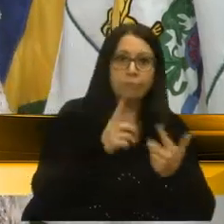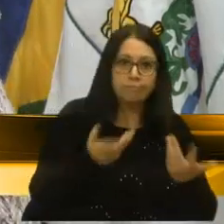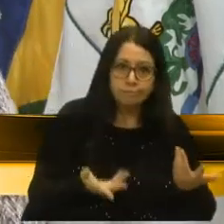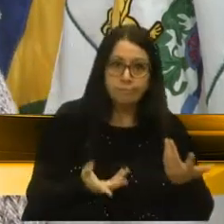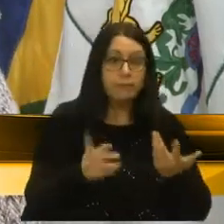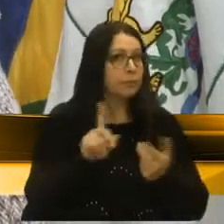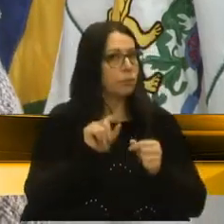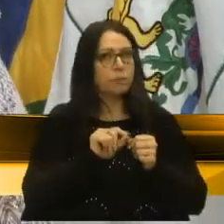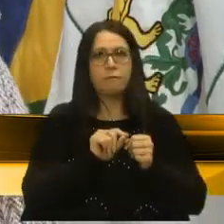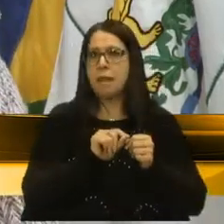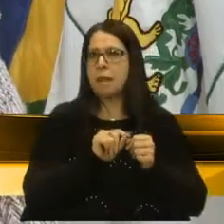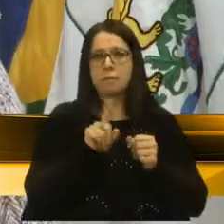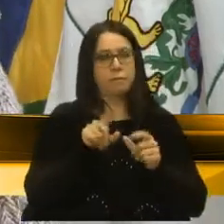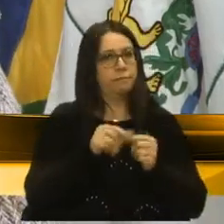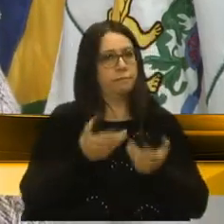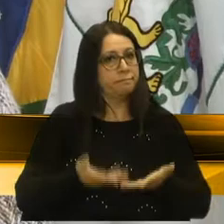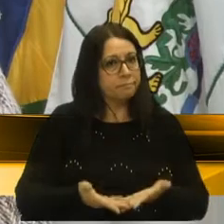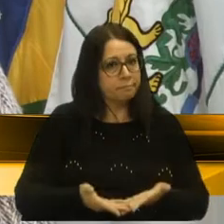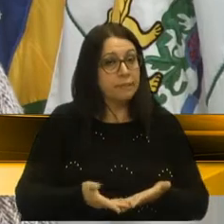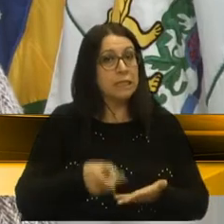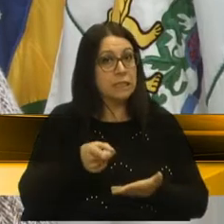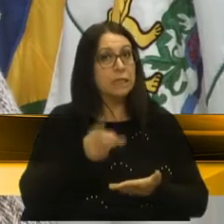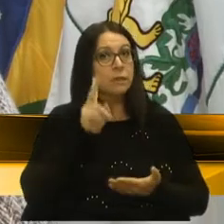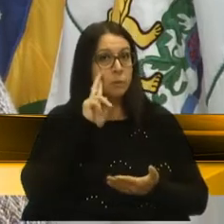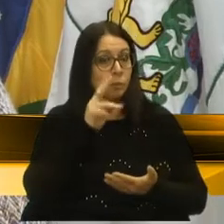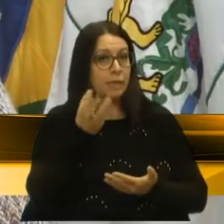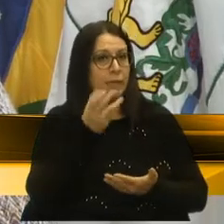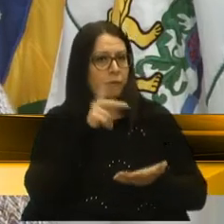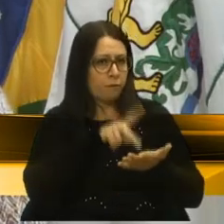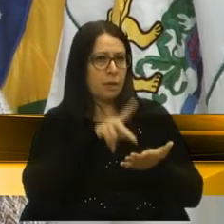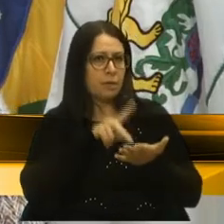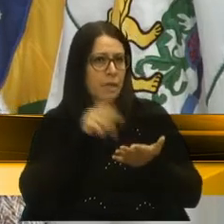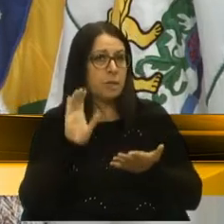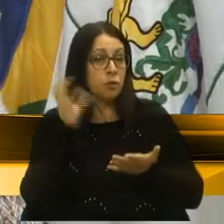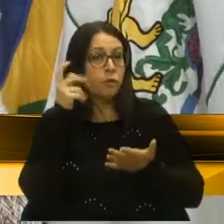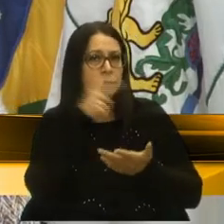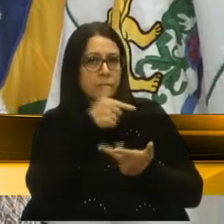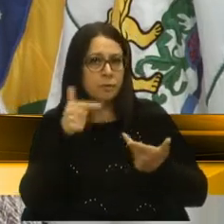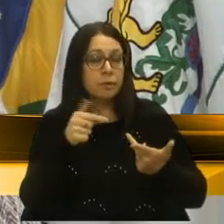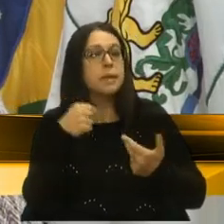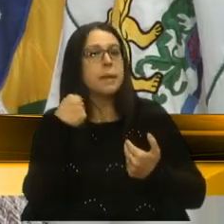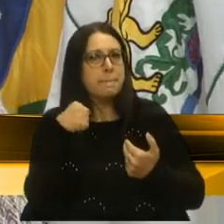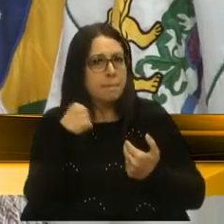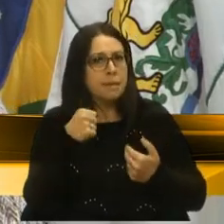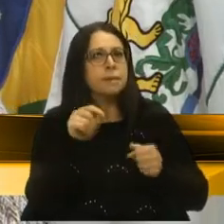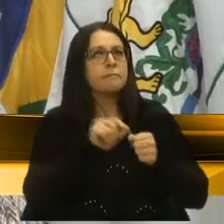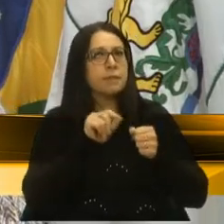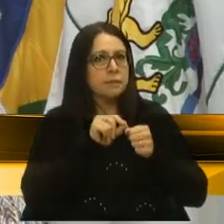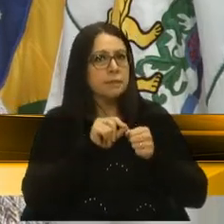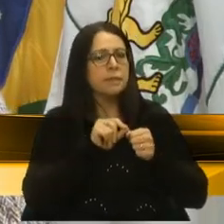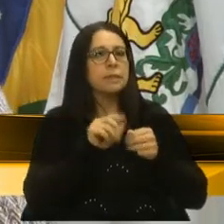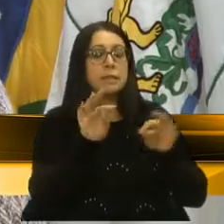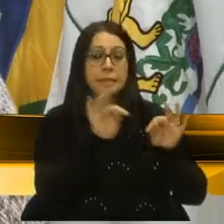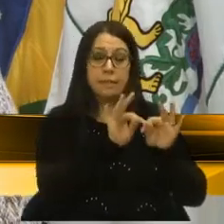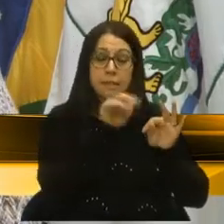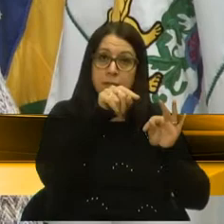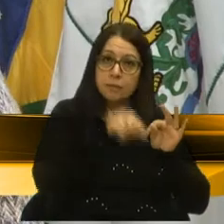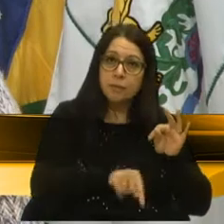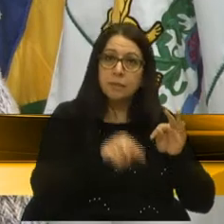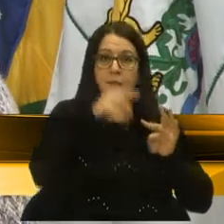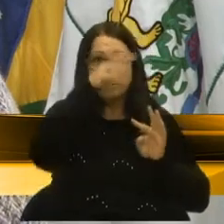não se faz o que tem que ser feito. Então, se a gente quer realmente resolver essa situação, a gente precisa fazer. A gente tem técnicos aqui na prefeitura, a gente